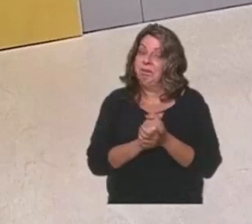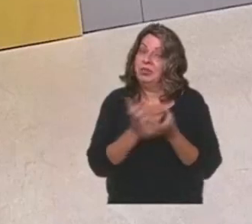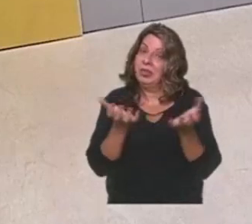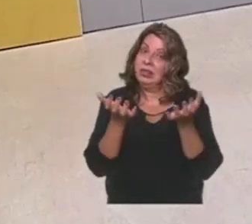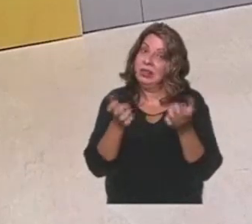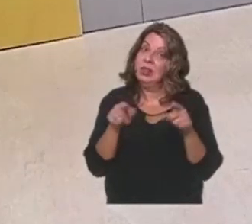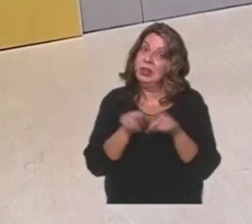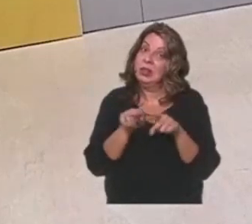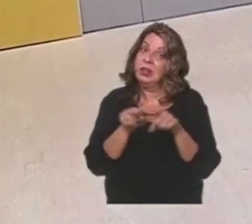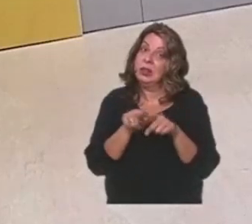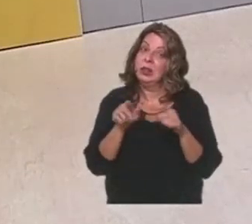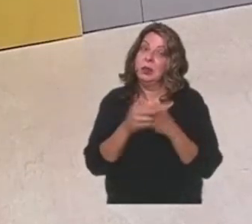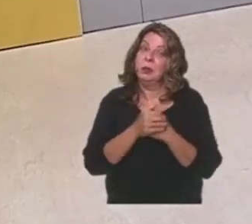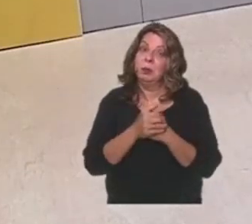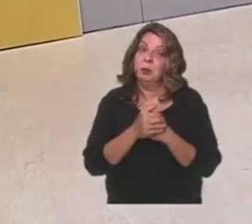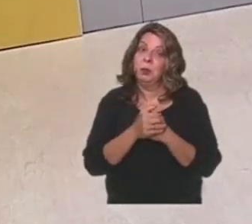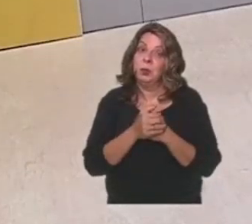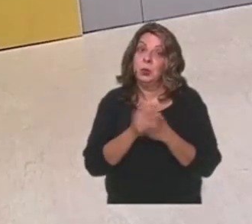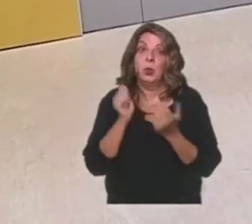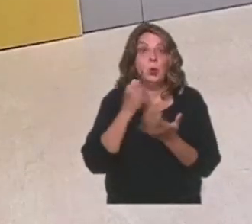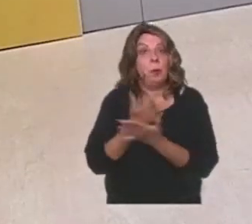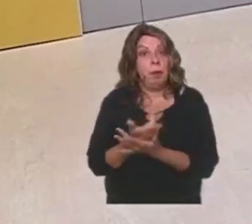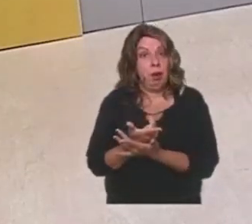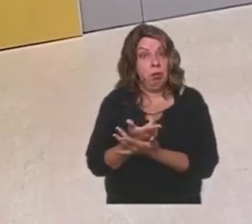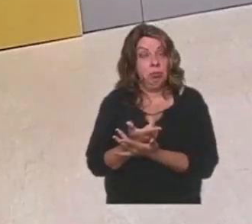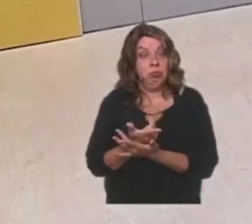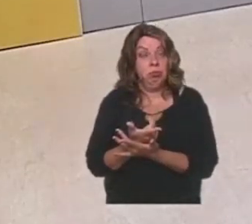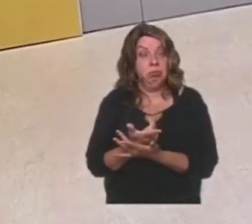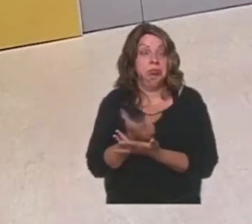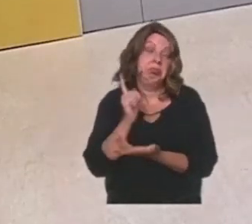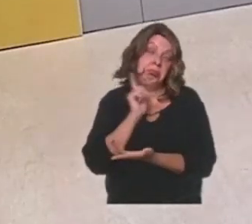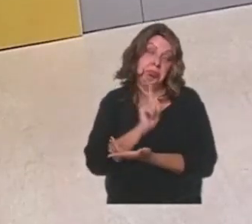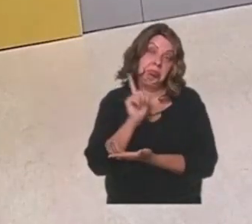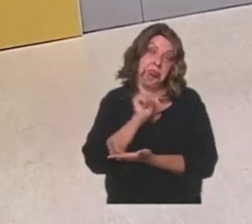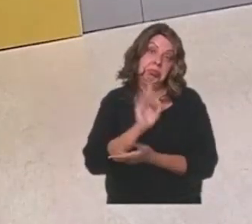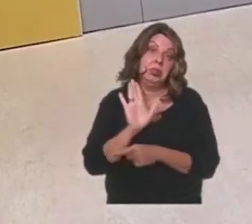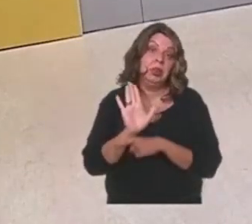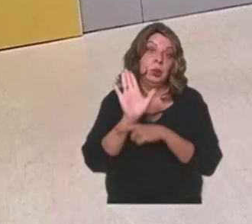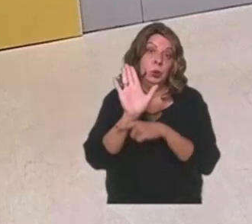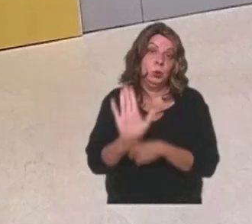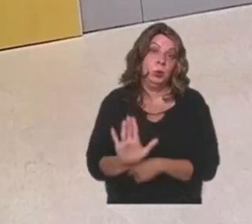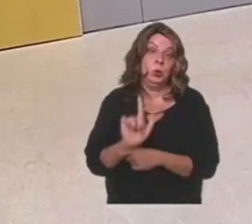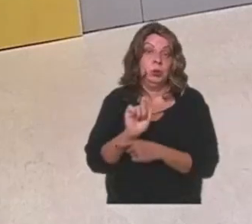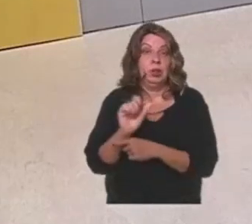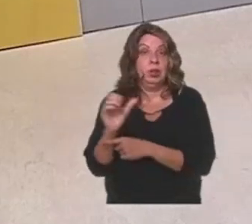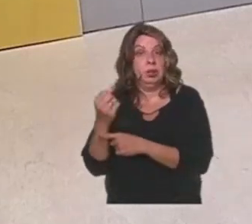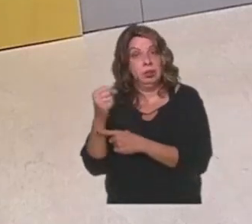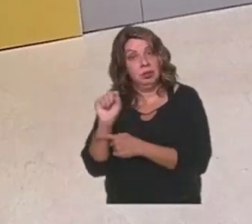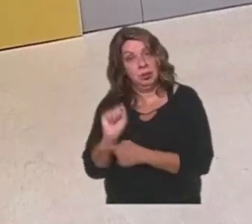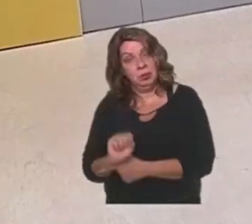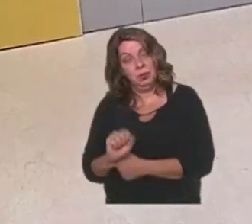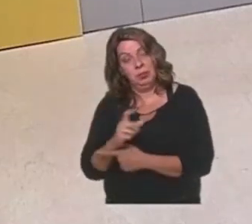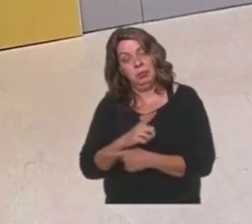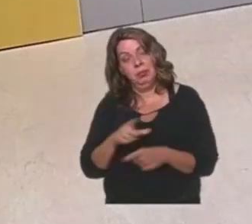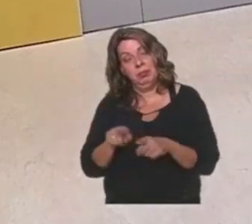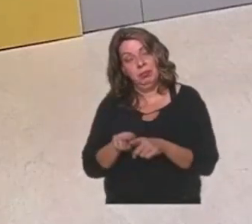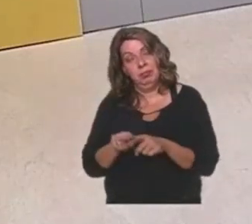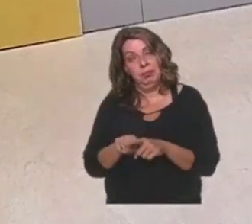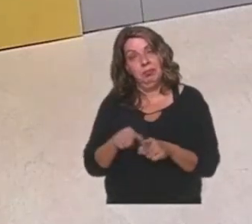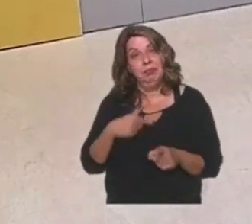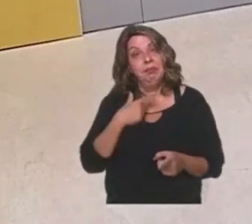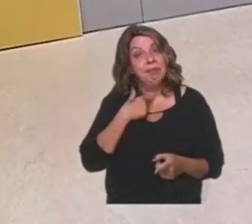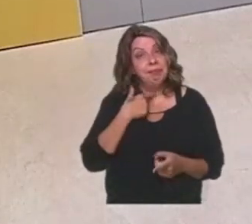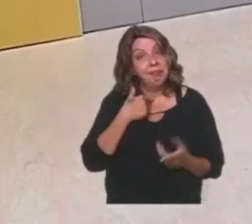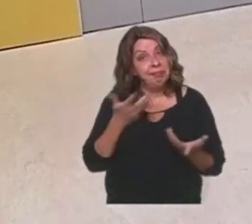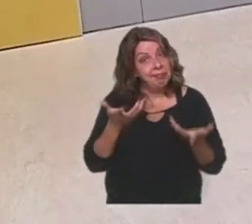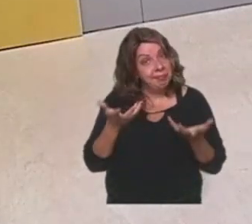você também tem o poder da ação. Você adquiriu o seu Cajucap, auxiliou o GAC em Sergipe. E agora, além da sua